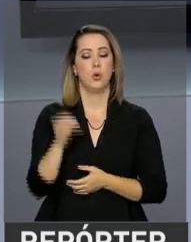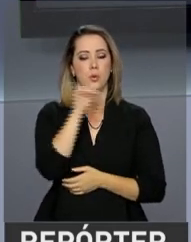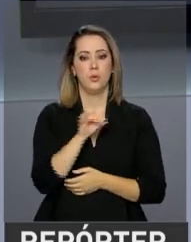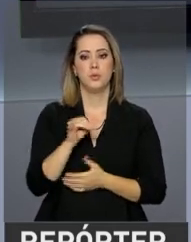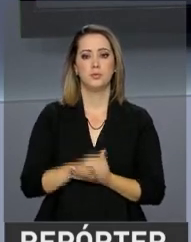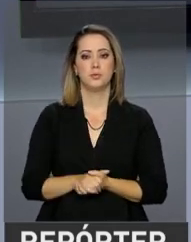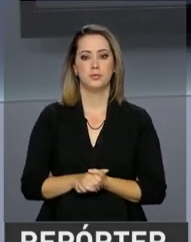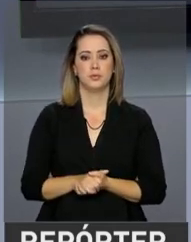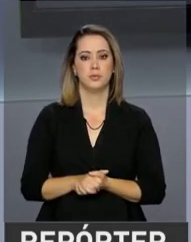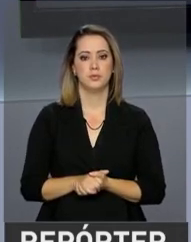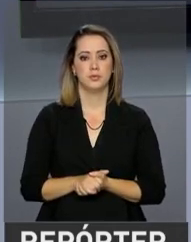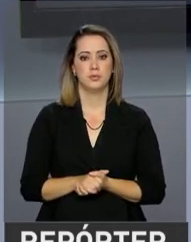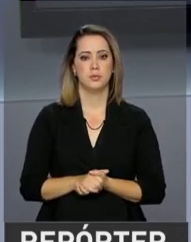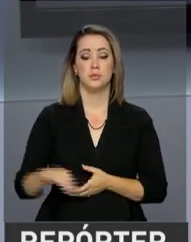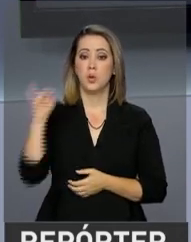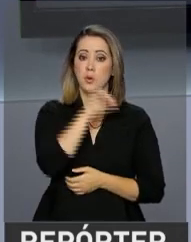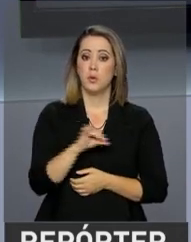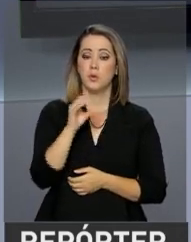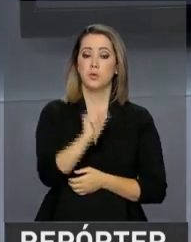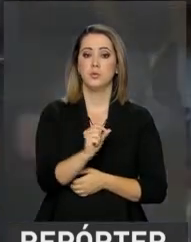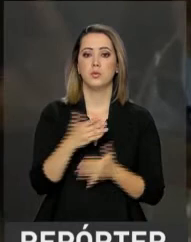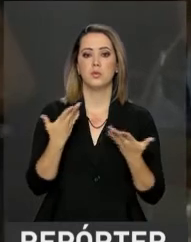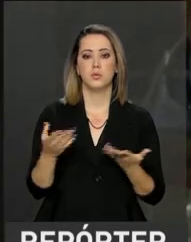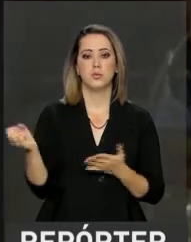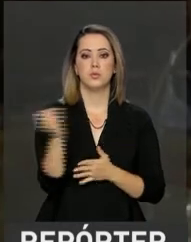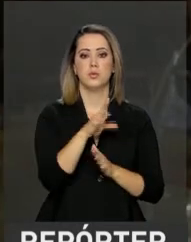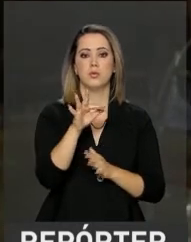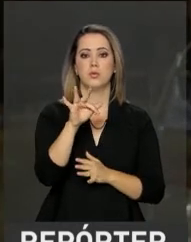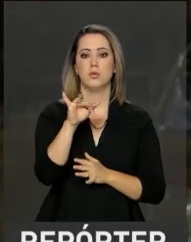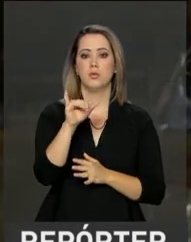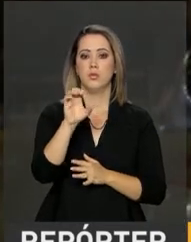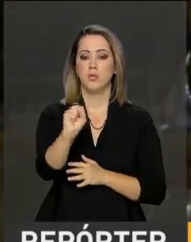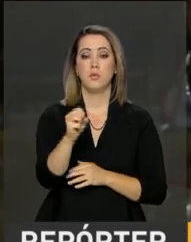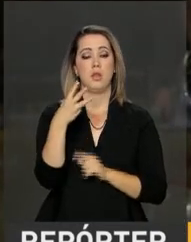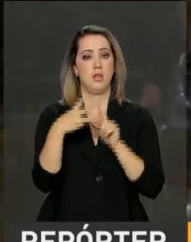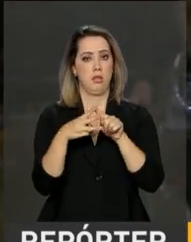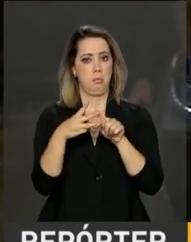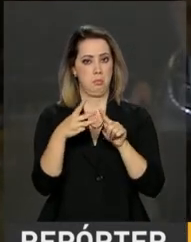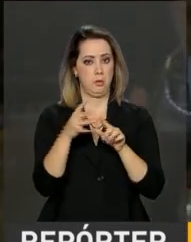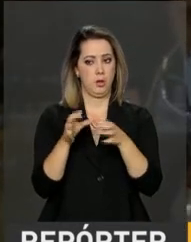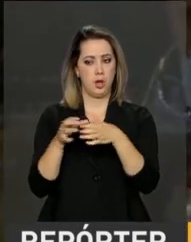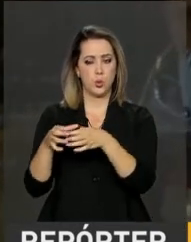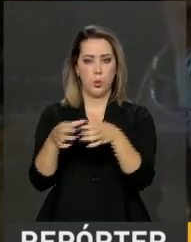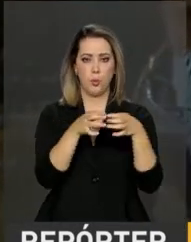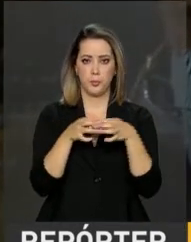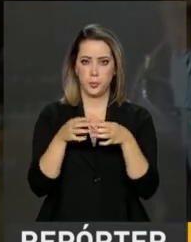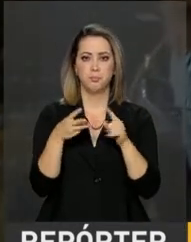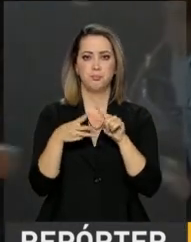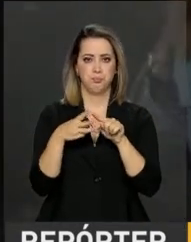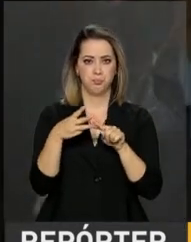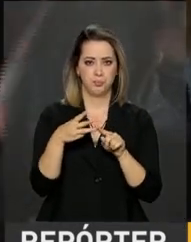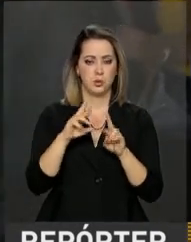gabriela olá carolina olha o novo fies será dividida em três modalidades com isso o número